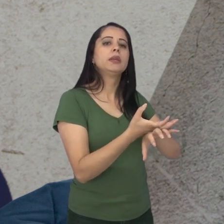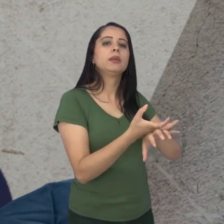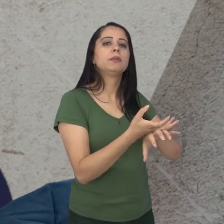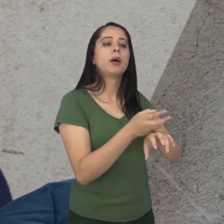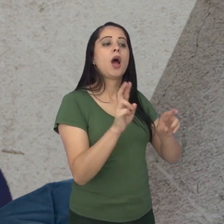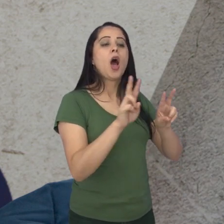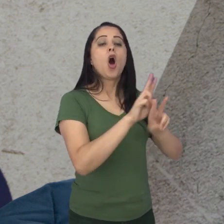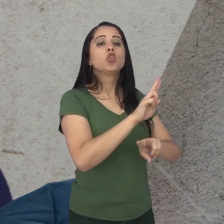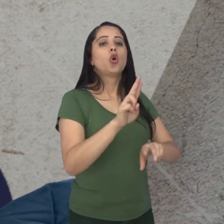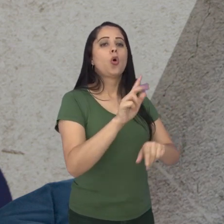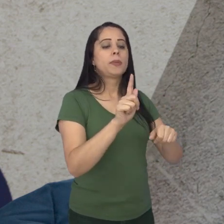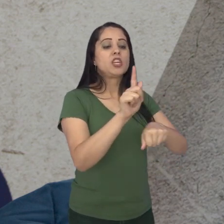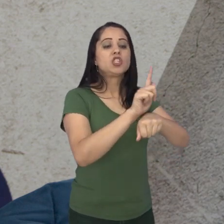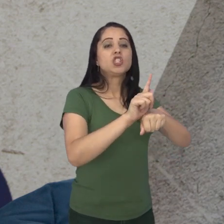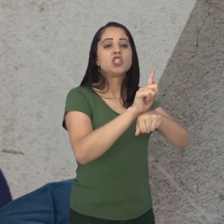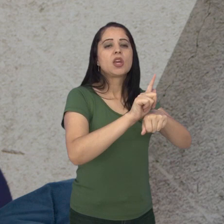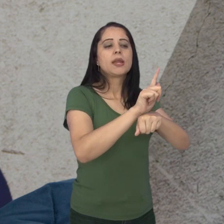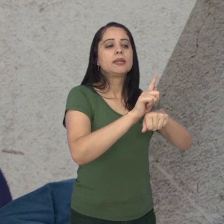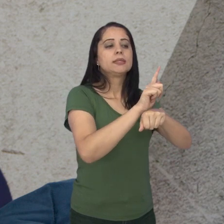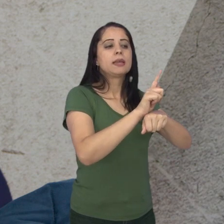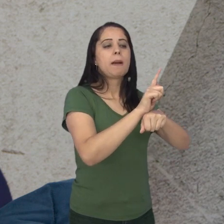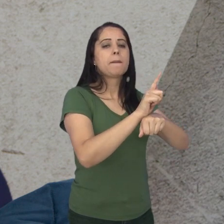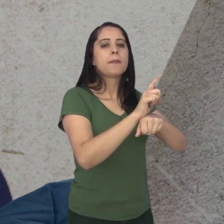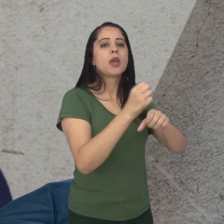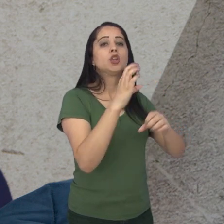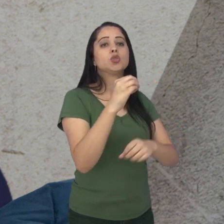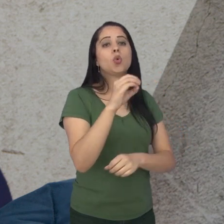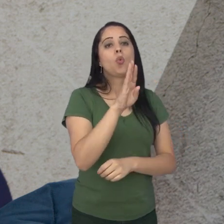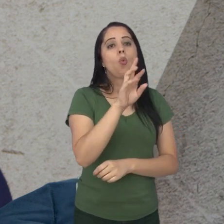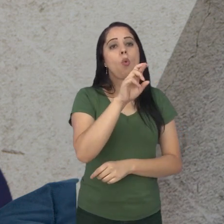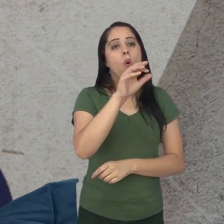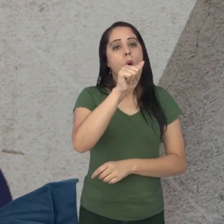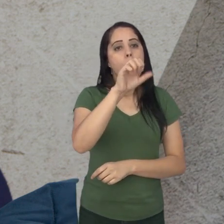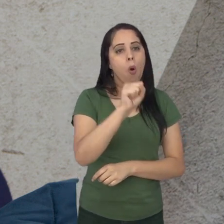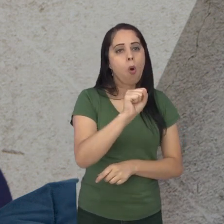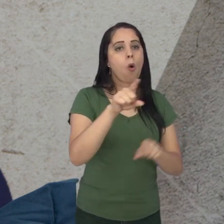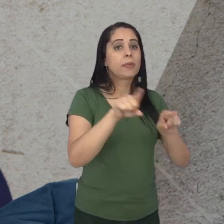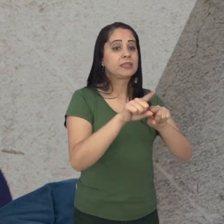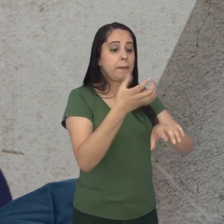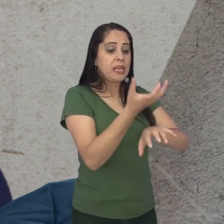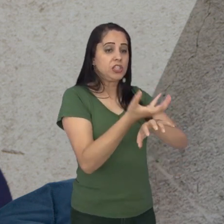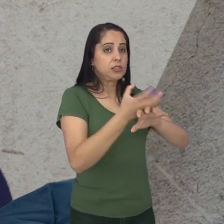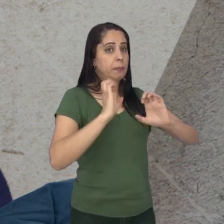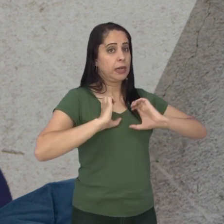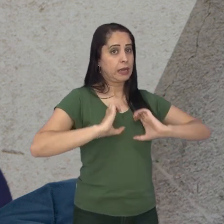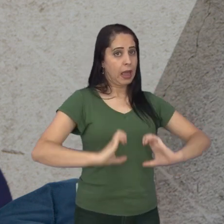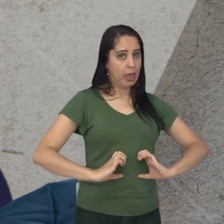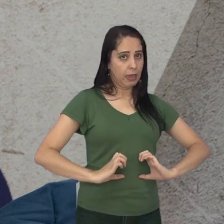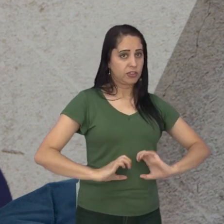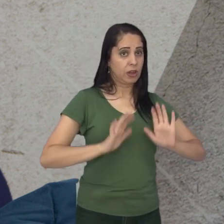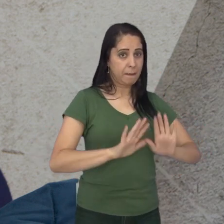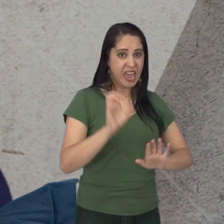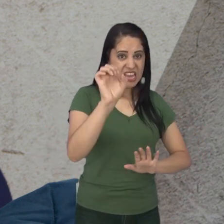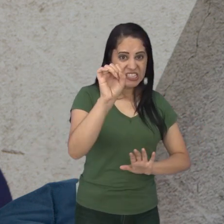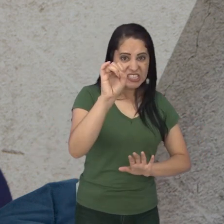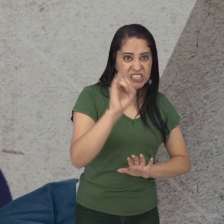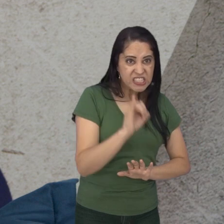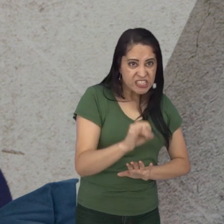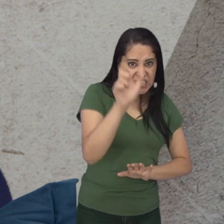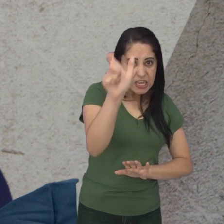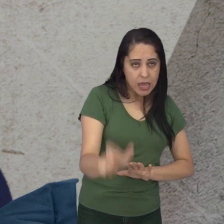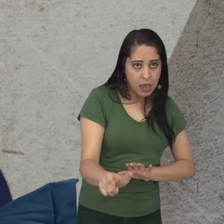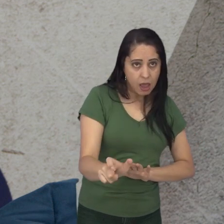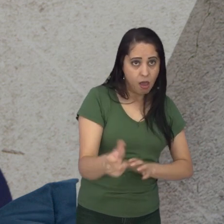disciplina de gerenciamento de obras, a disciplina de ética, Mas o profissional que quer empreender, ele